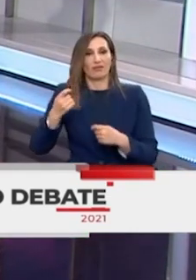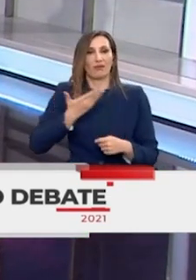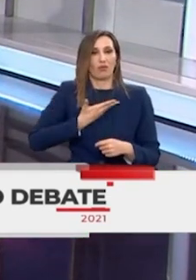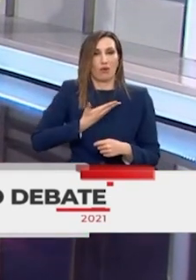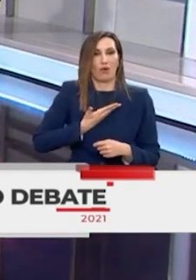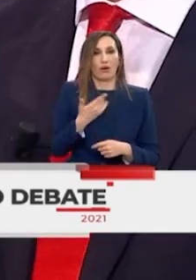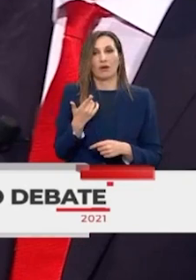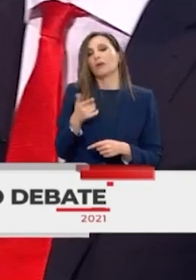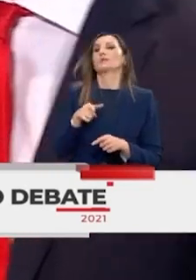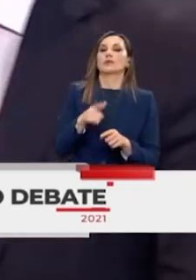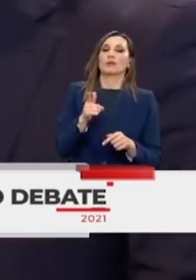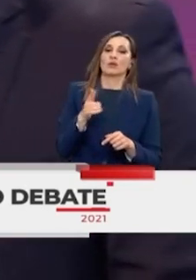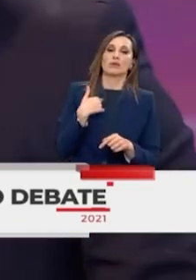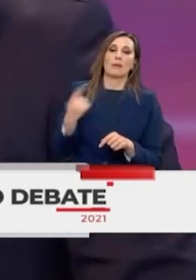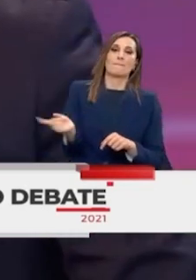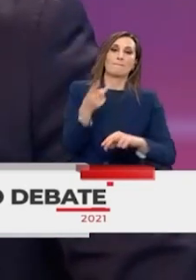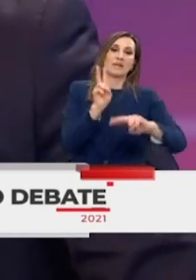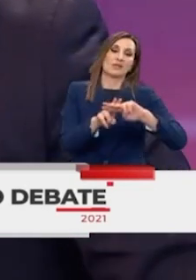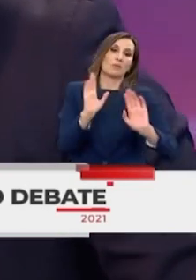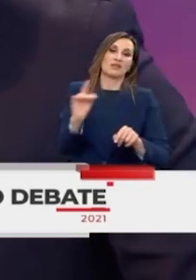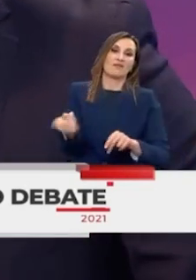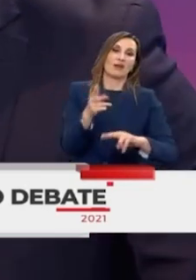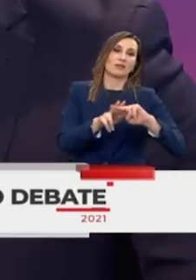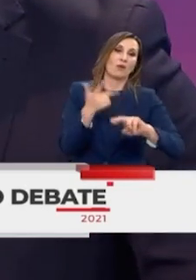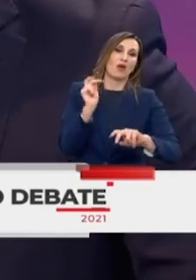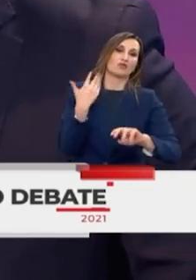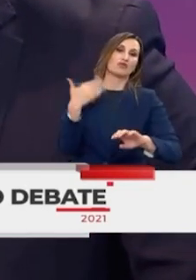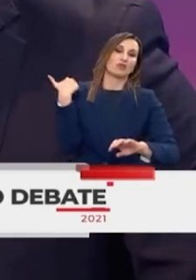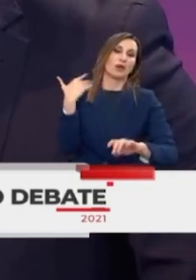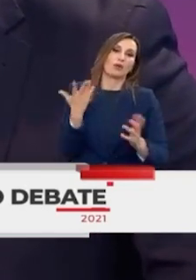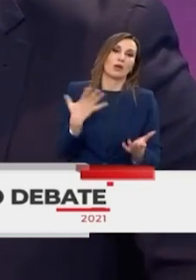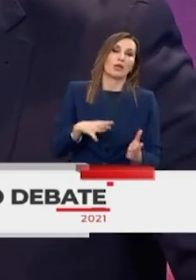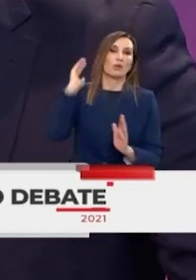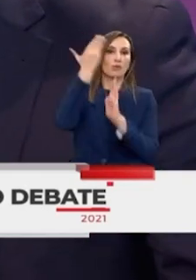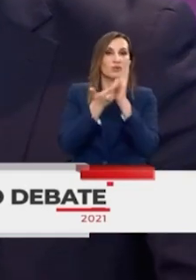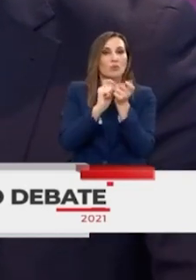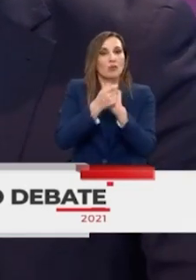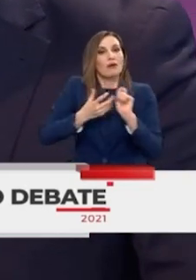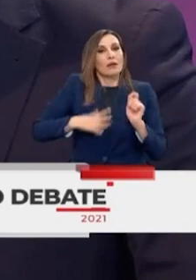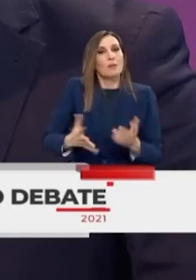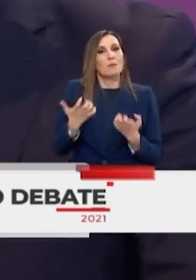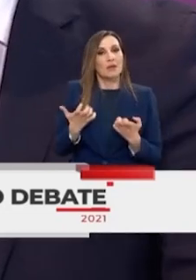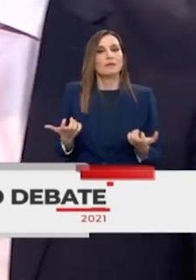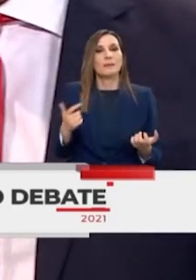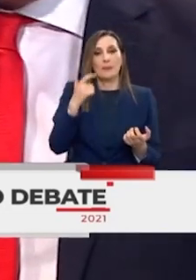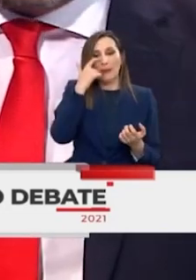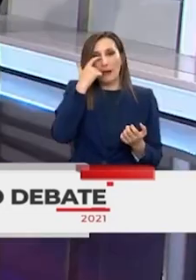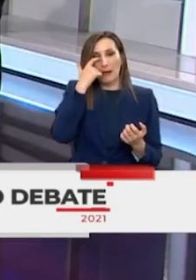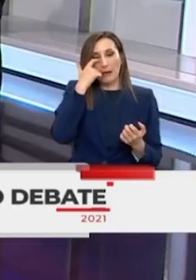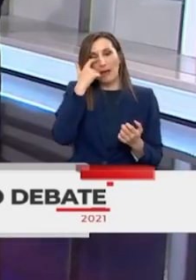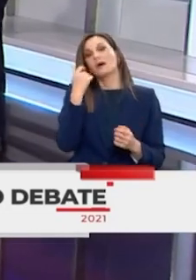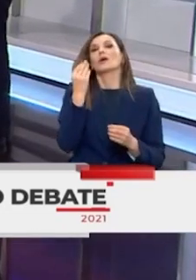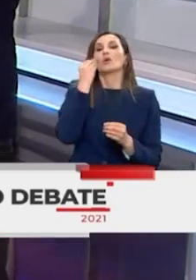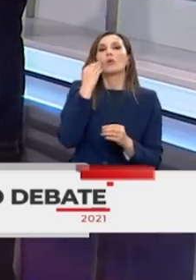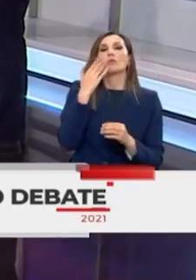vou ser. Se me perguntar assim, então o que é que lhes vai fazer? Vão para a prisão, que era onde deviam estar há algum tempo. Agora, quero mudar a Constituição. Deixe-me voltar atrás. Como é que vai cumprir aquilo em que não acredita,